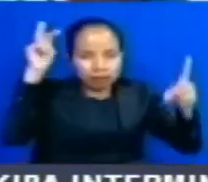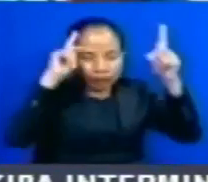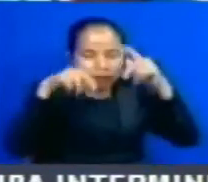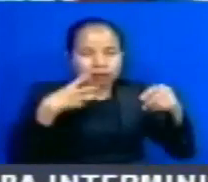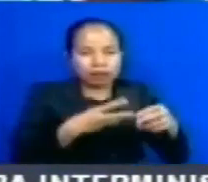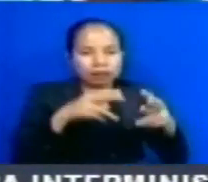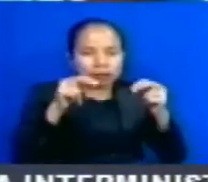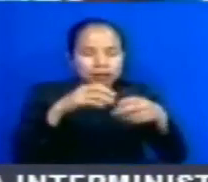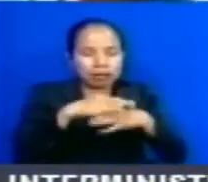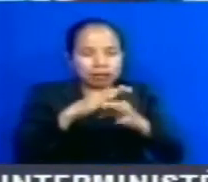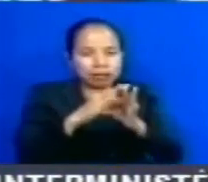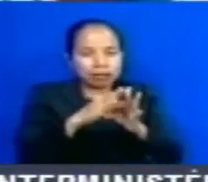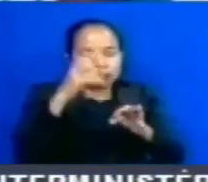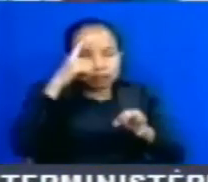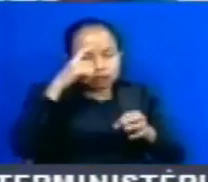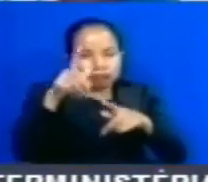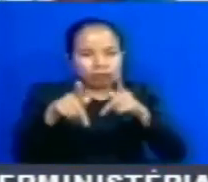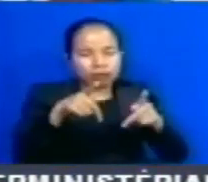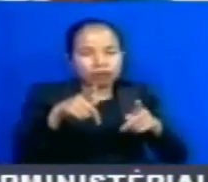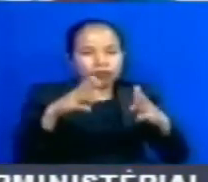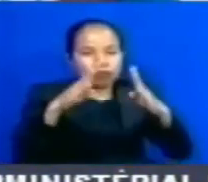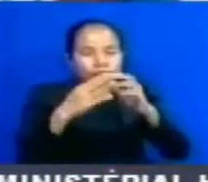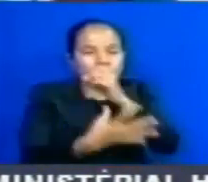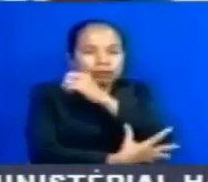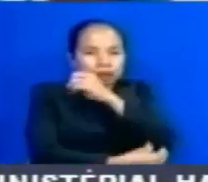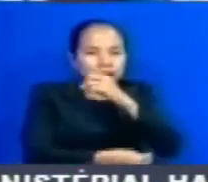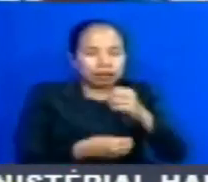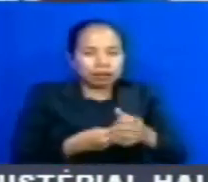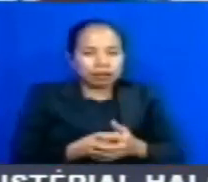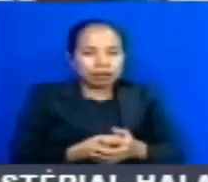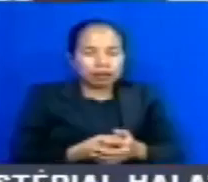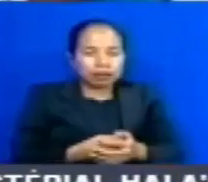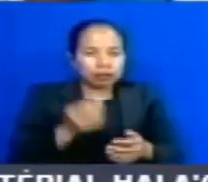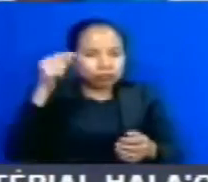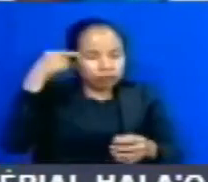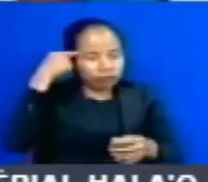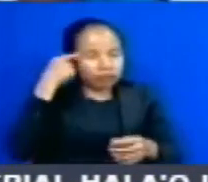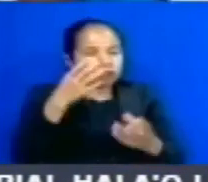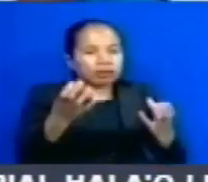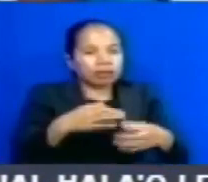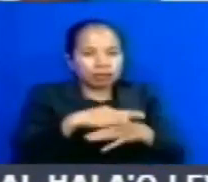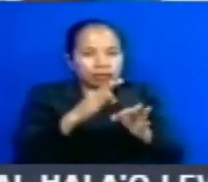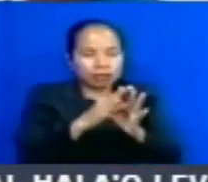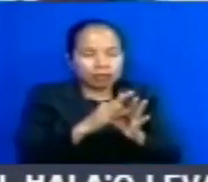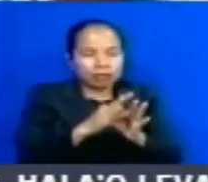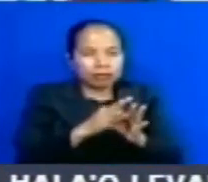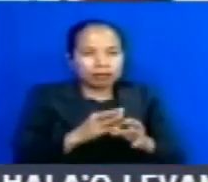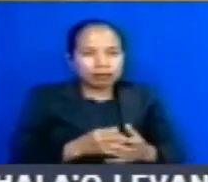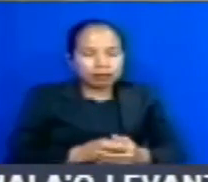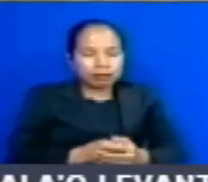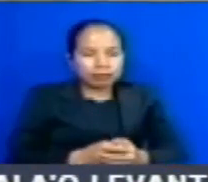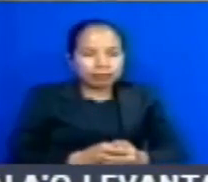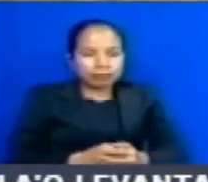persija hadiah. Então, o uma que me dá classe, o governo para hadiah, que nem população ser uma que ela é a área